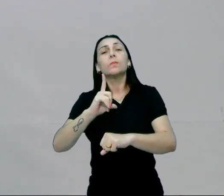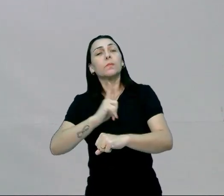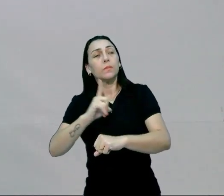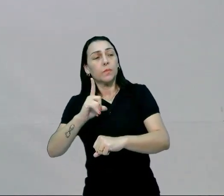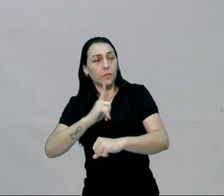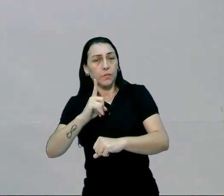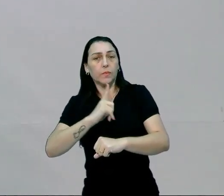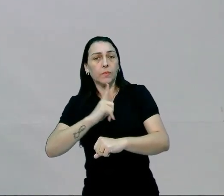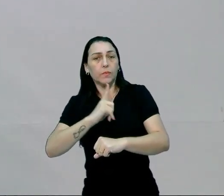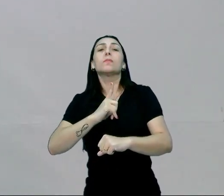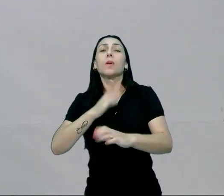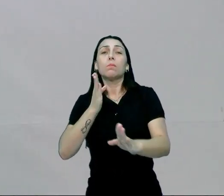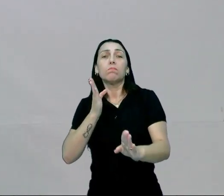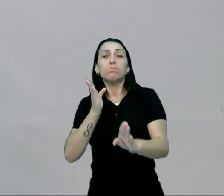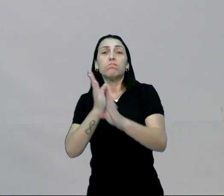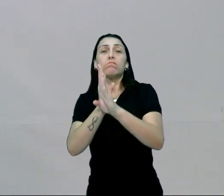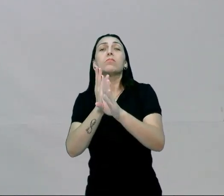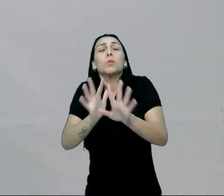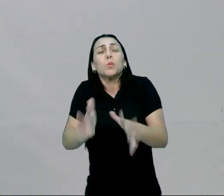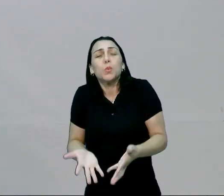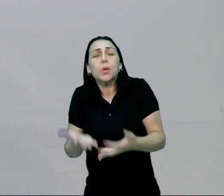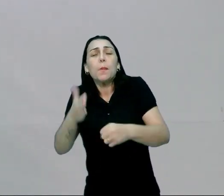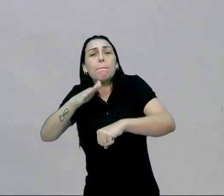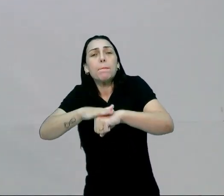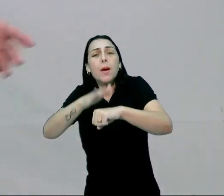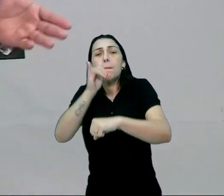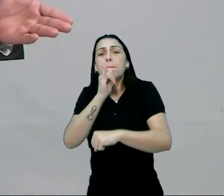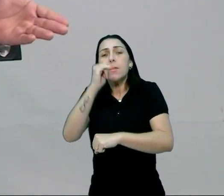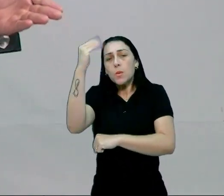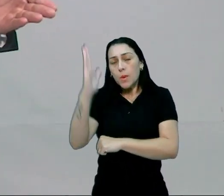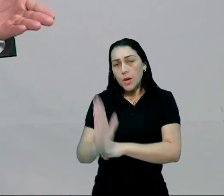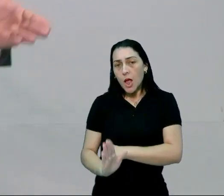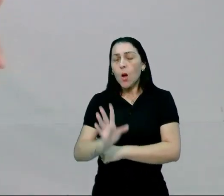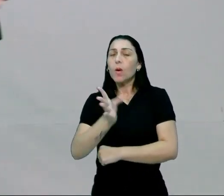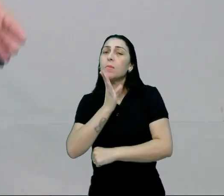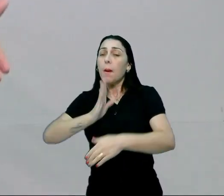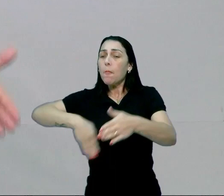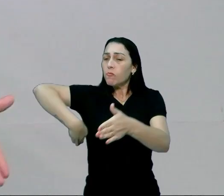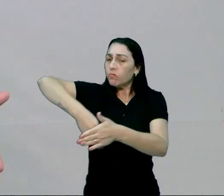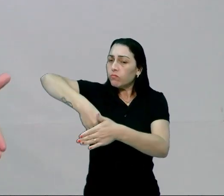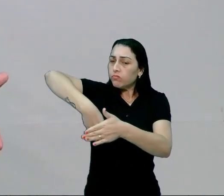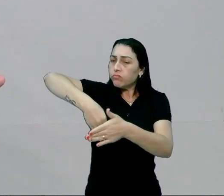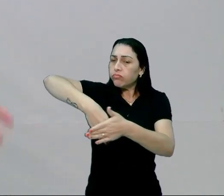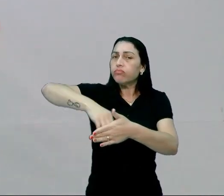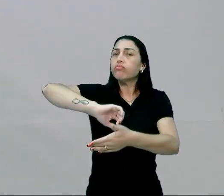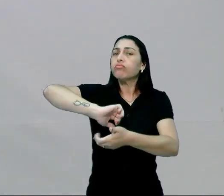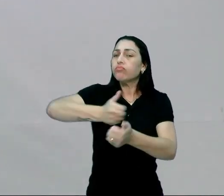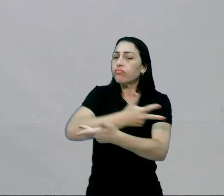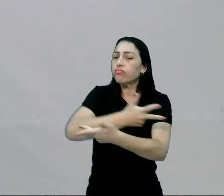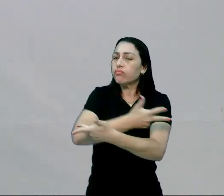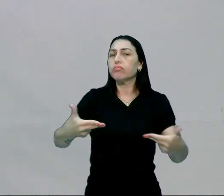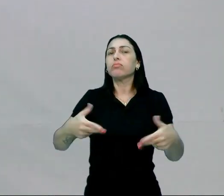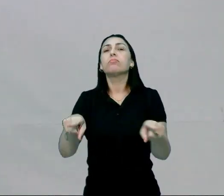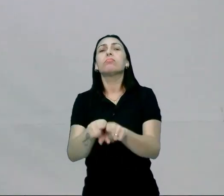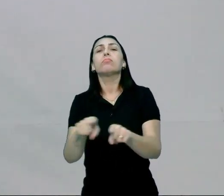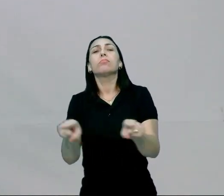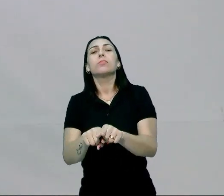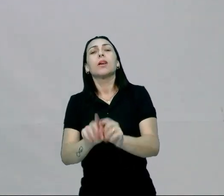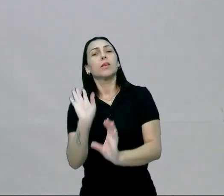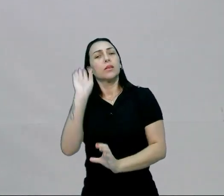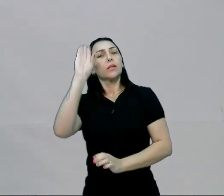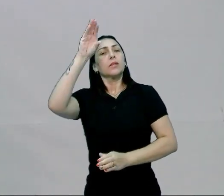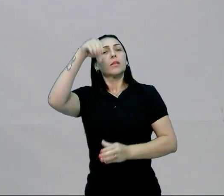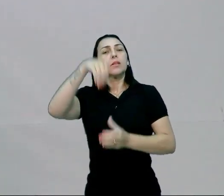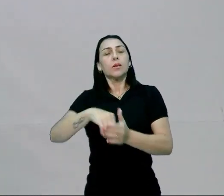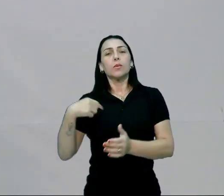que lhe identifica ou que lhe instiga mais. Por exemplo, no Brasil, a gente é conhecido pelo quê? Por ser o país do futebol, porque isso está